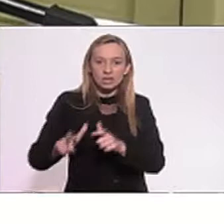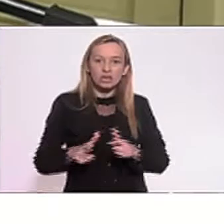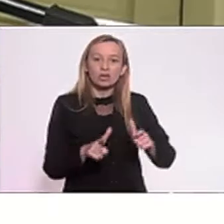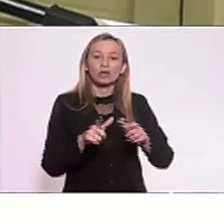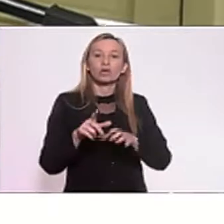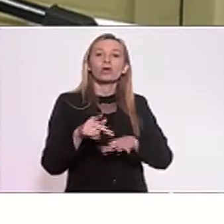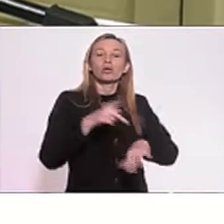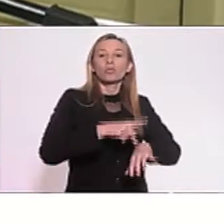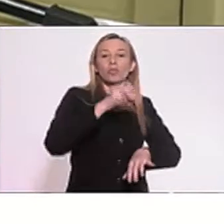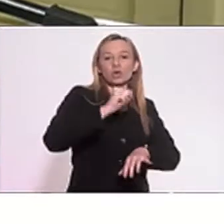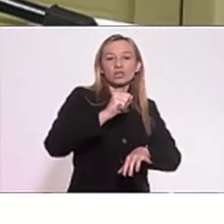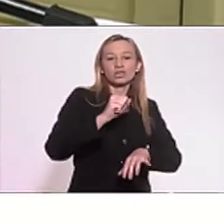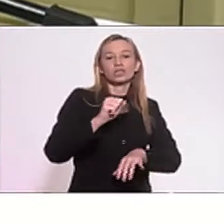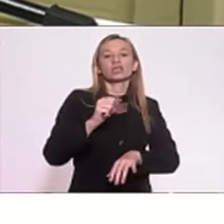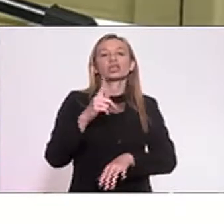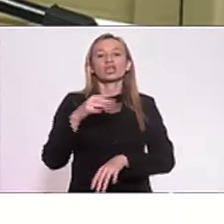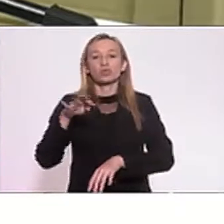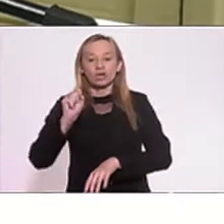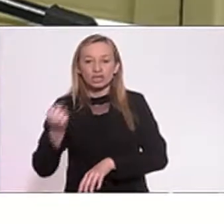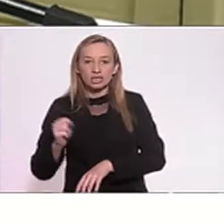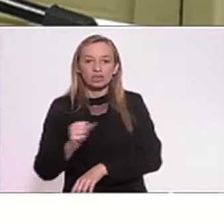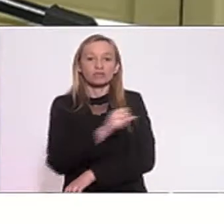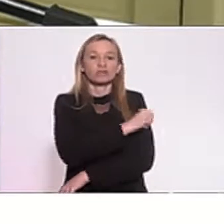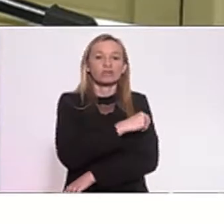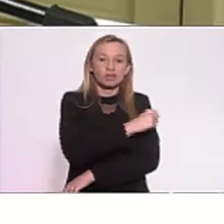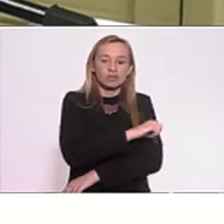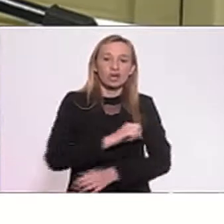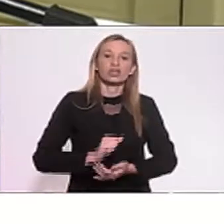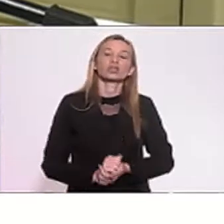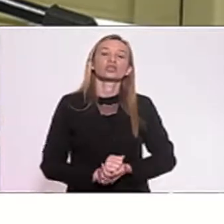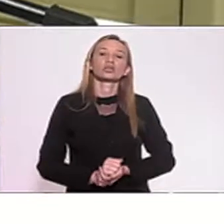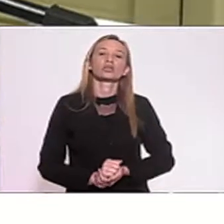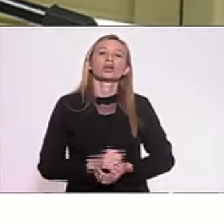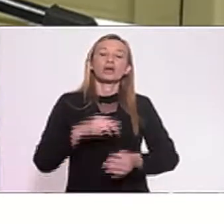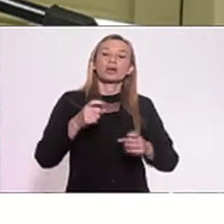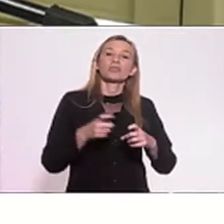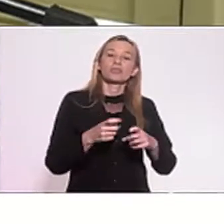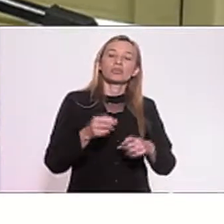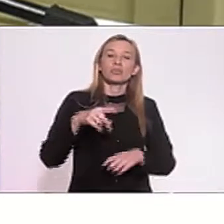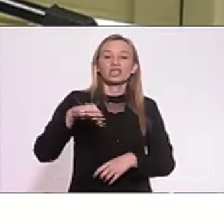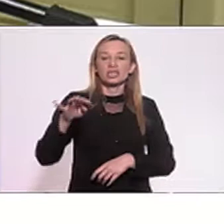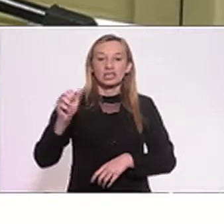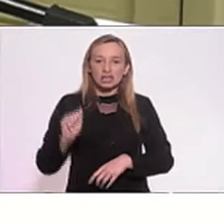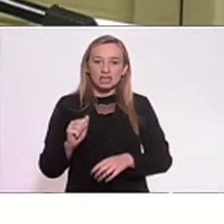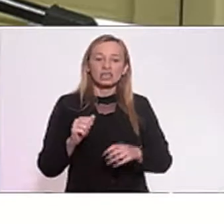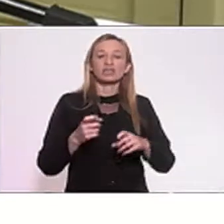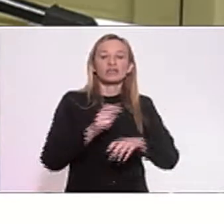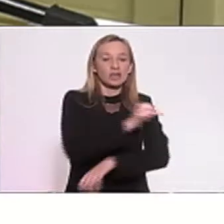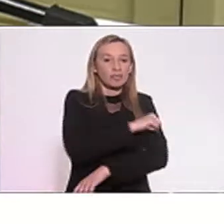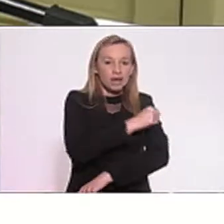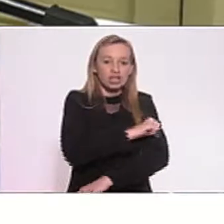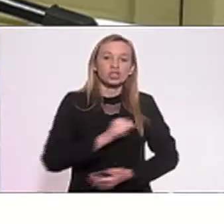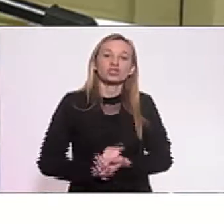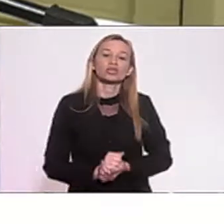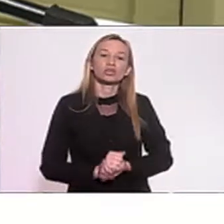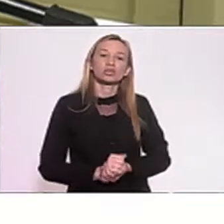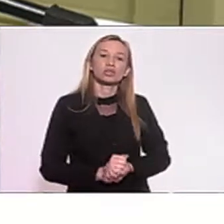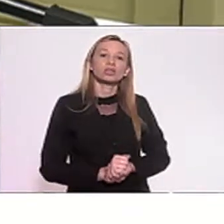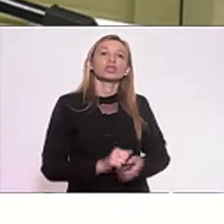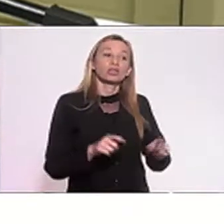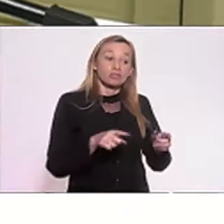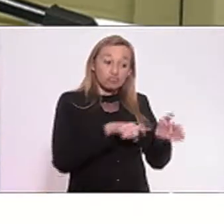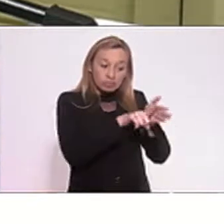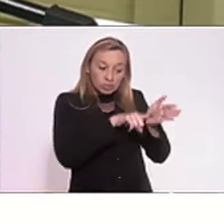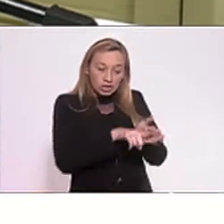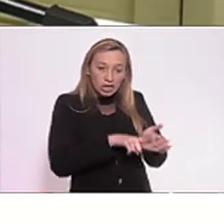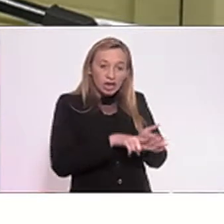obstétrica. Aos conselhos federais e regionais de medicina e de enfermagem, tratar com maior rigor a apuração das mortes maternas